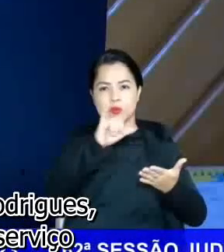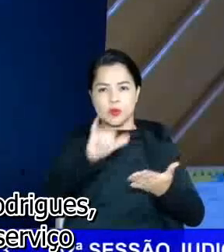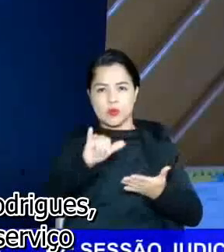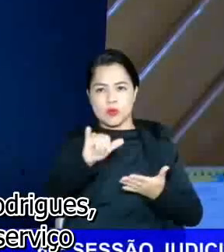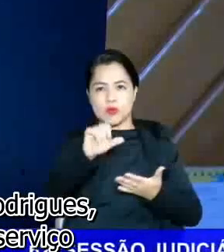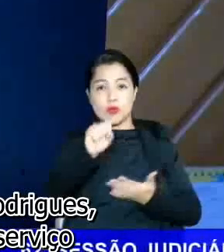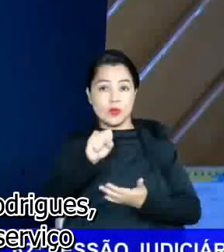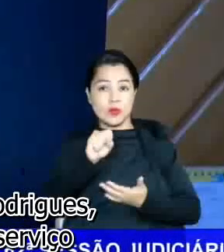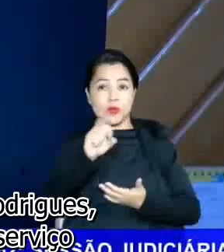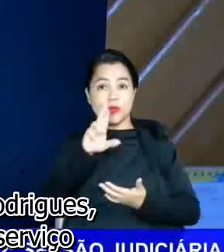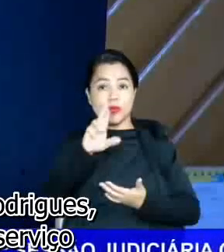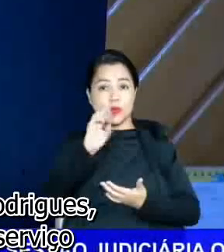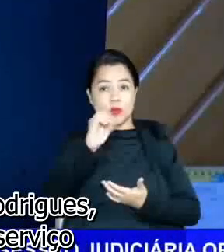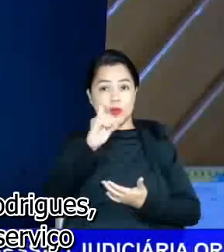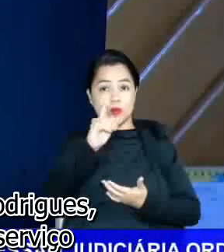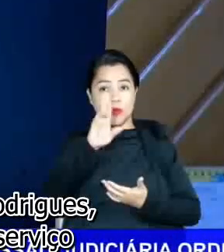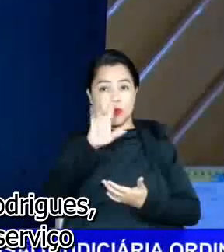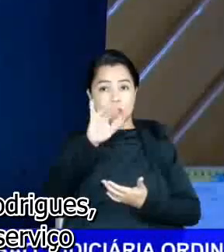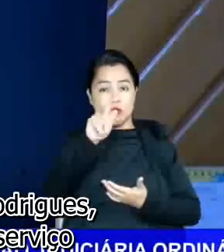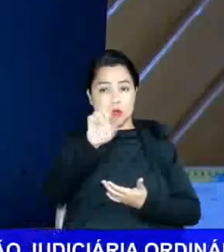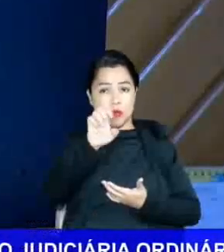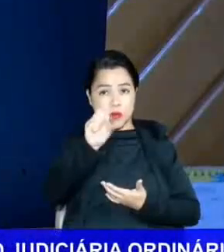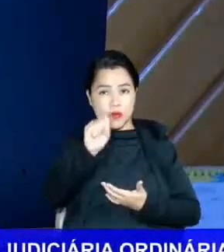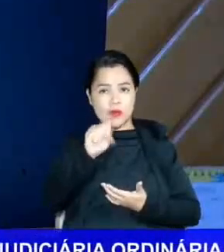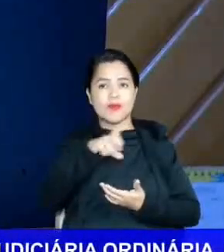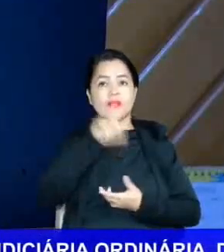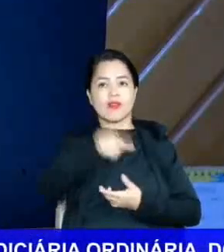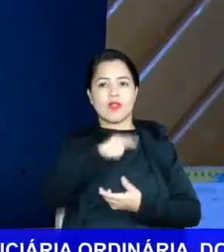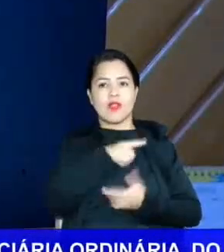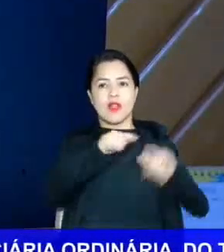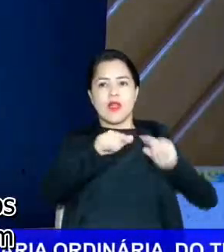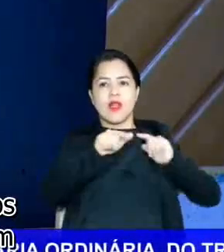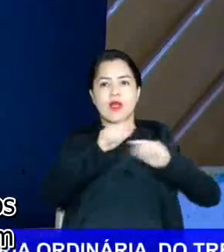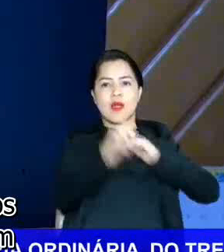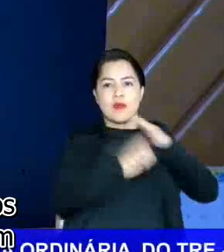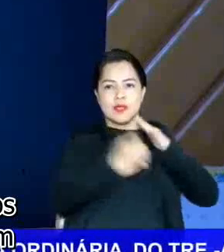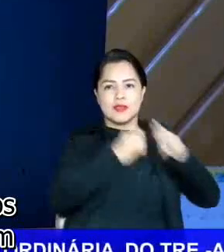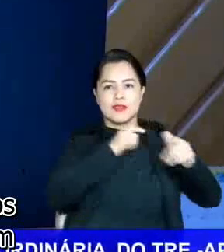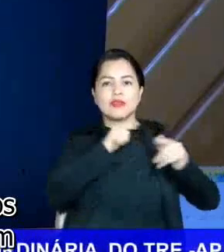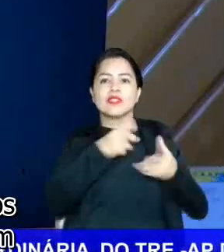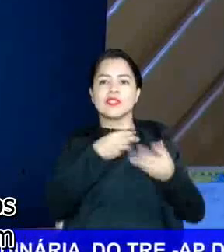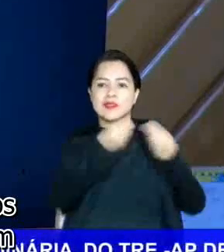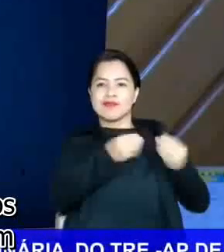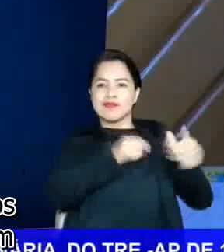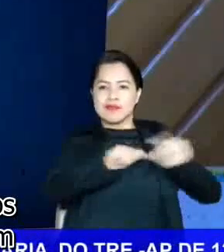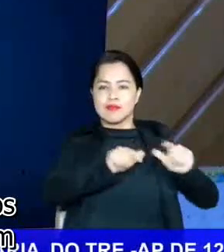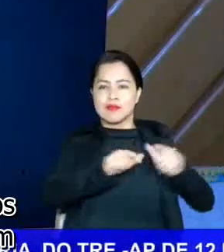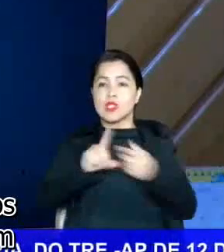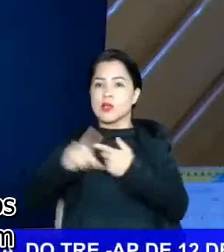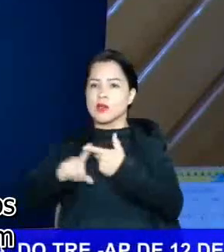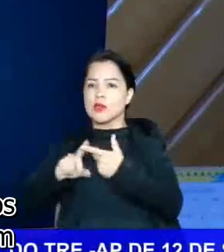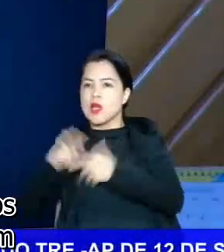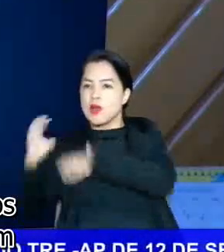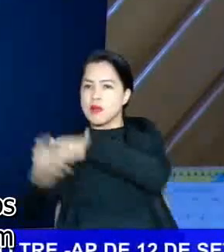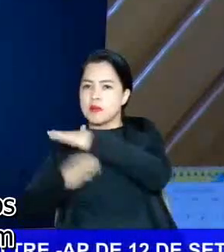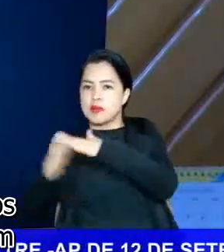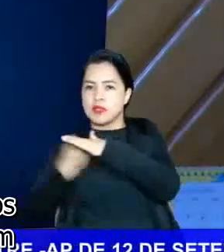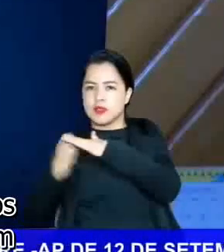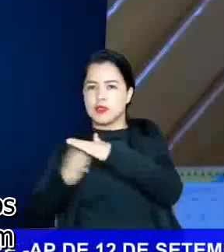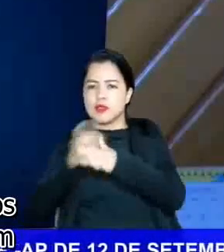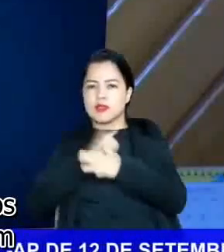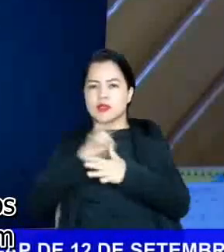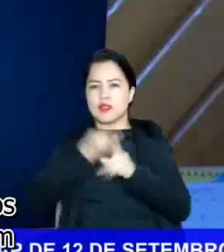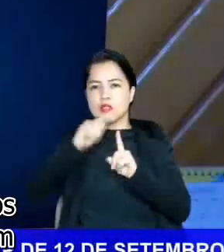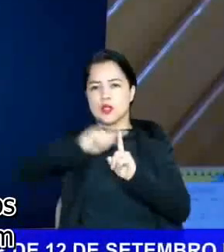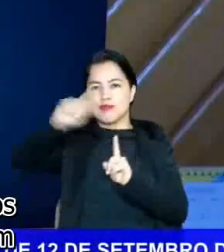S. Rodrigues, né, que é a empresa que consta que prestou esse serviço, e a empresa que consta nos formulários dos